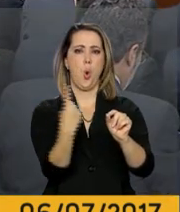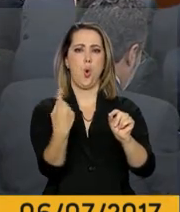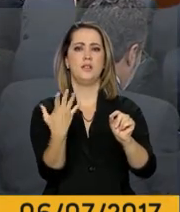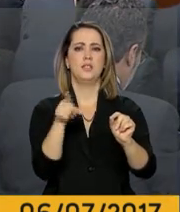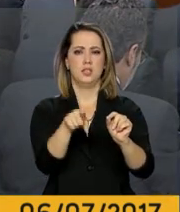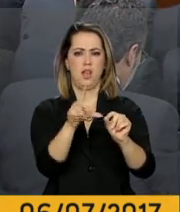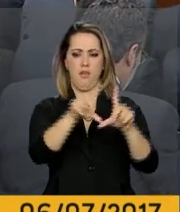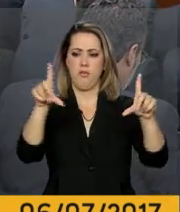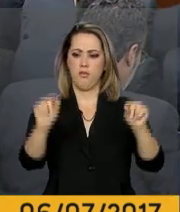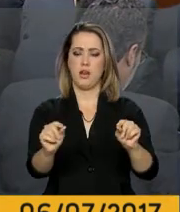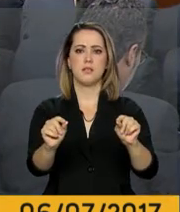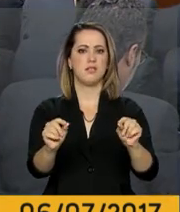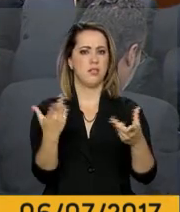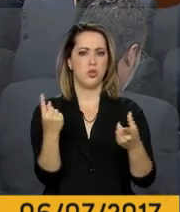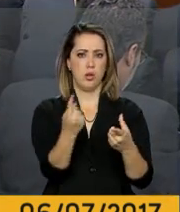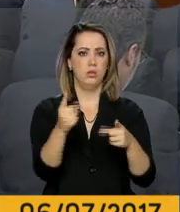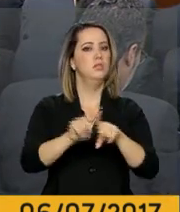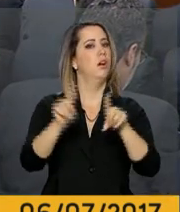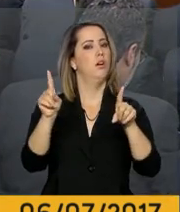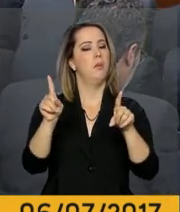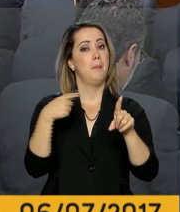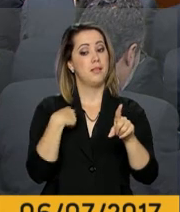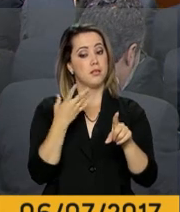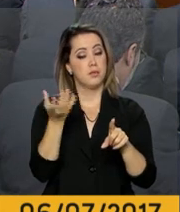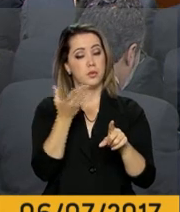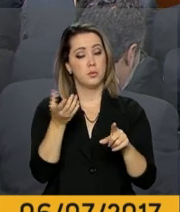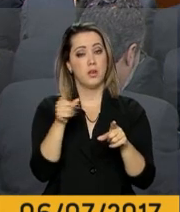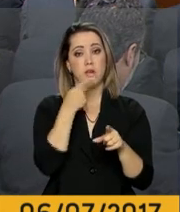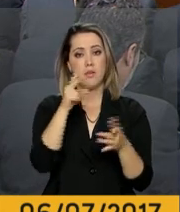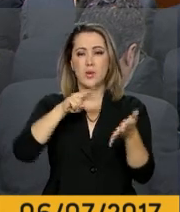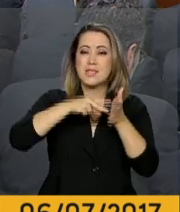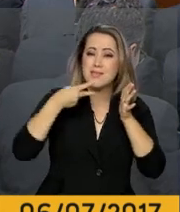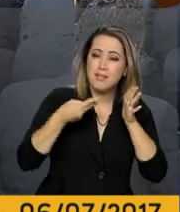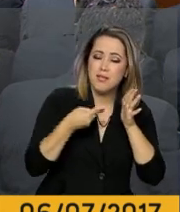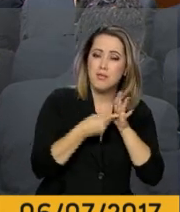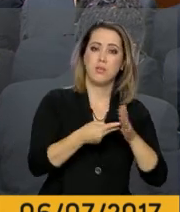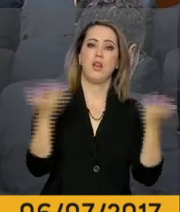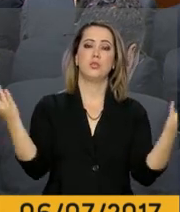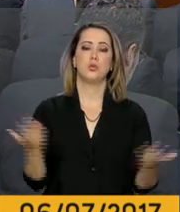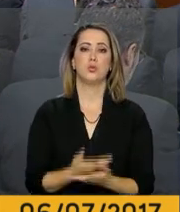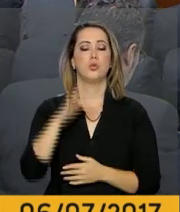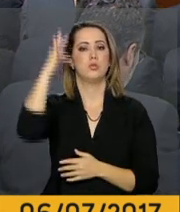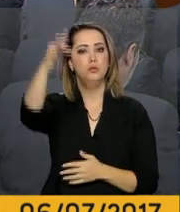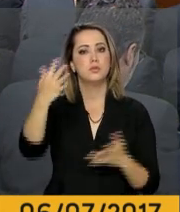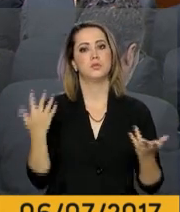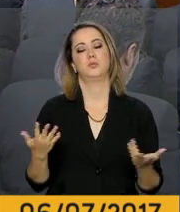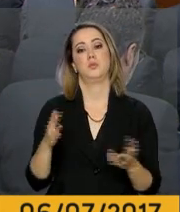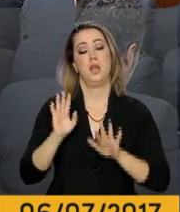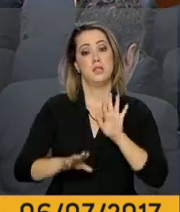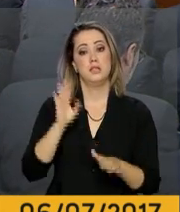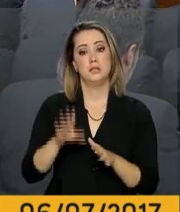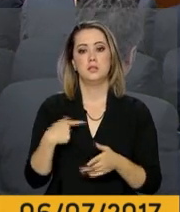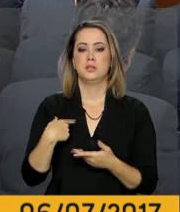amanhã a conceituação a aceitação é aquilo que está sendo feito aqui para a hoje e para o futuro então de vez em quando